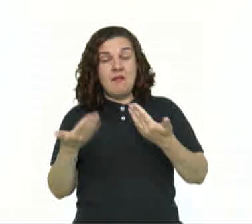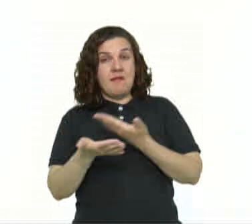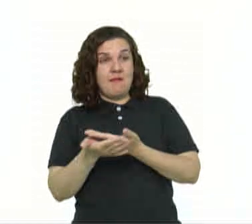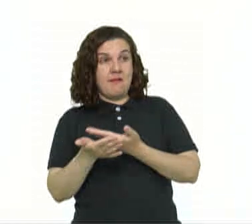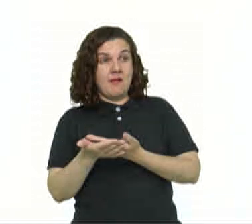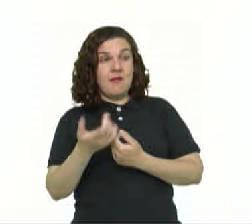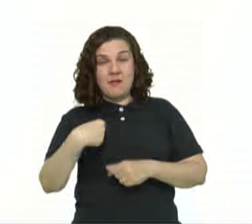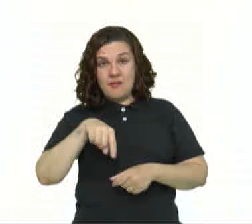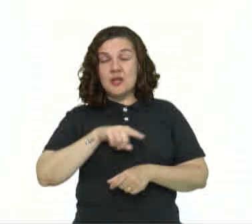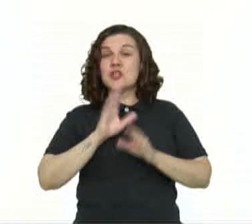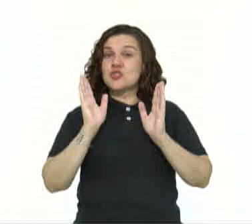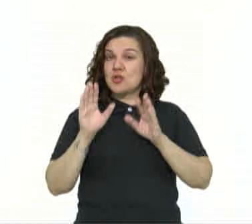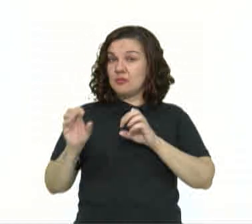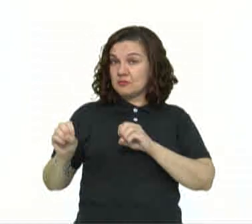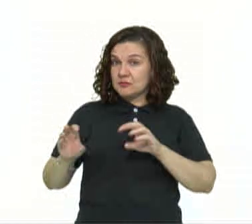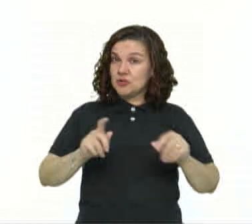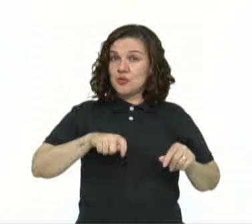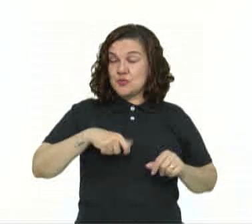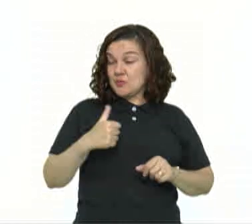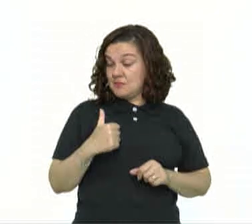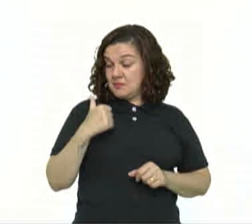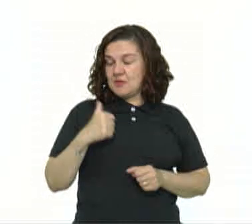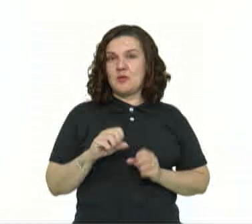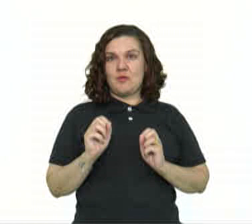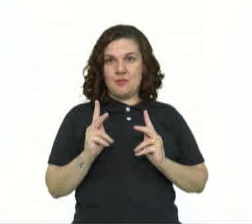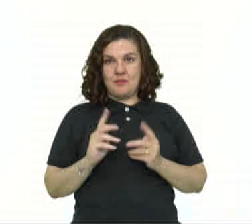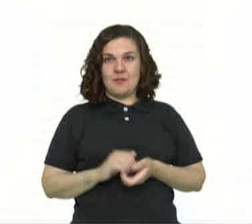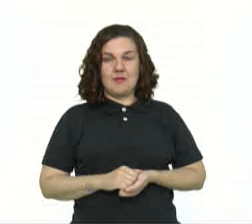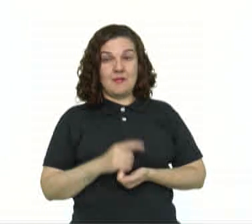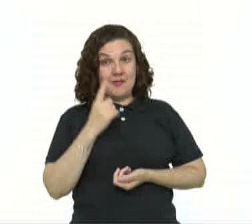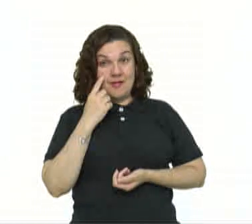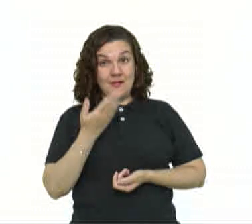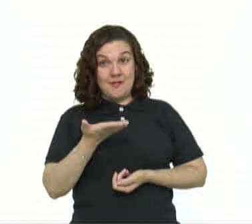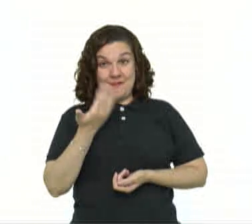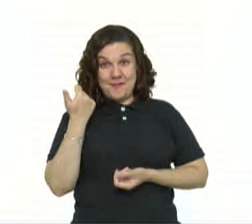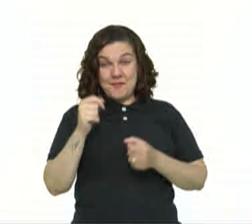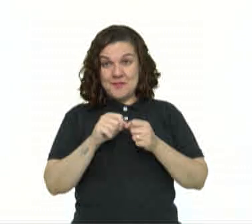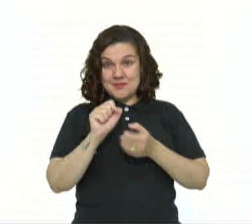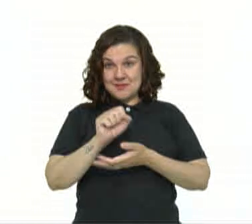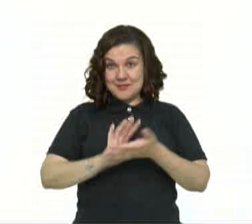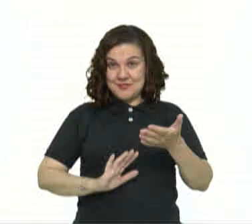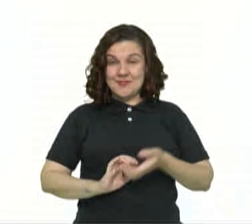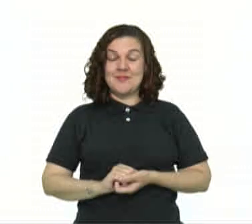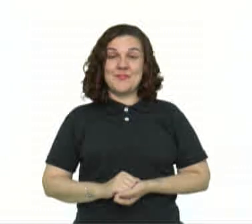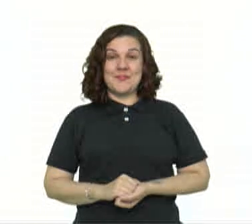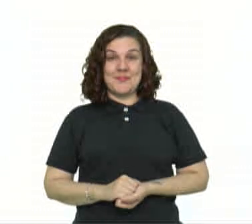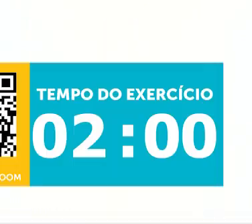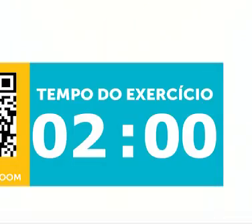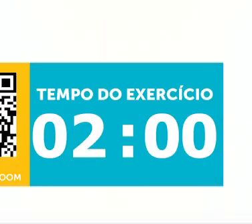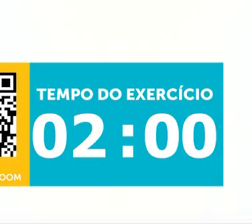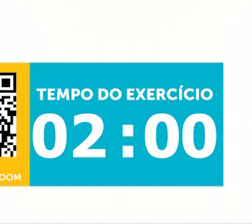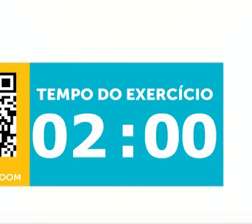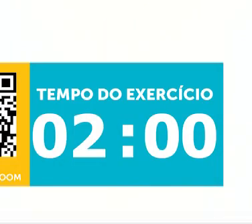que a gente trabalhou e viu, ok? Vamos lá fazer essa tarefa?